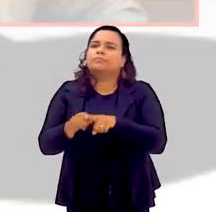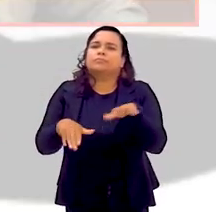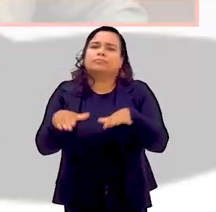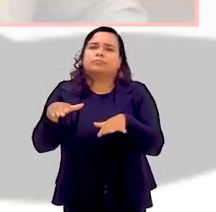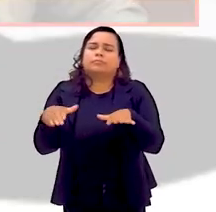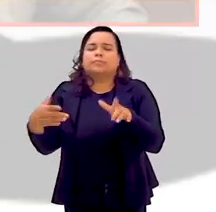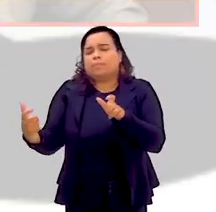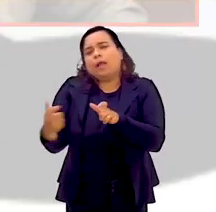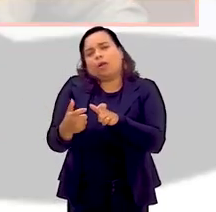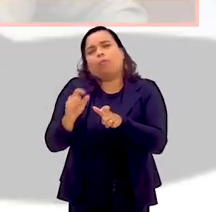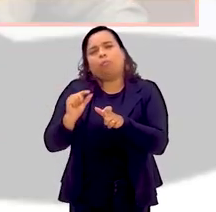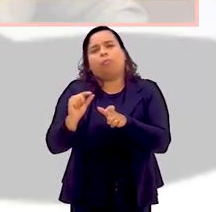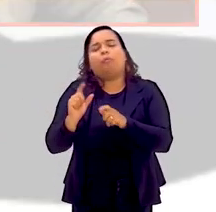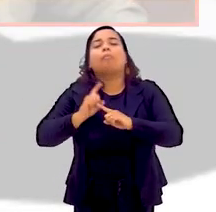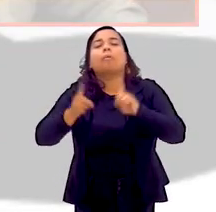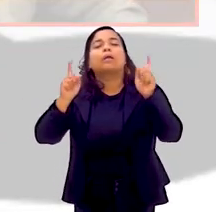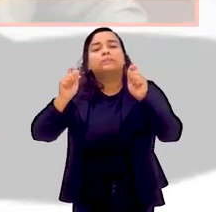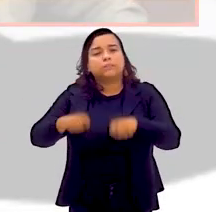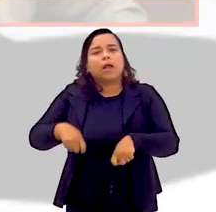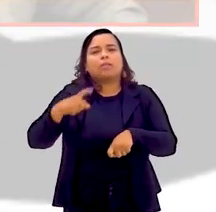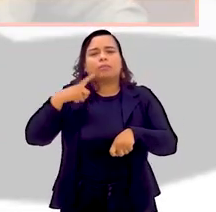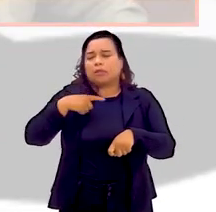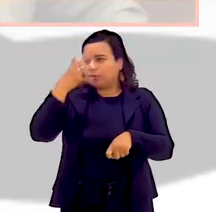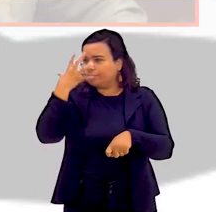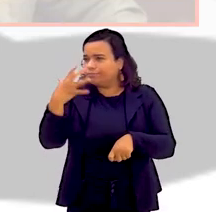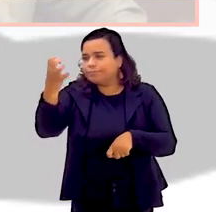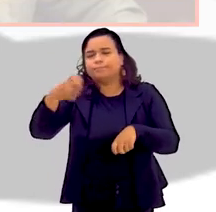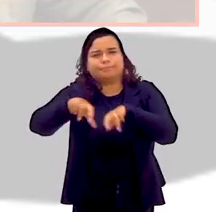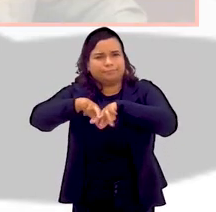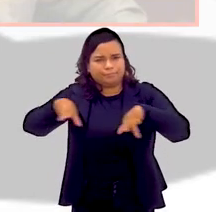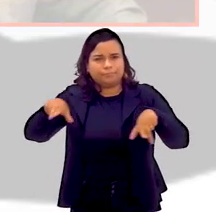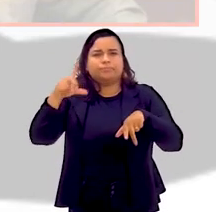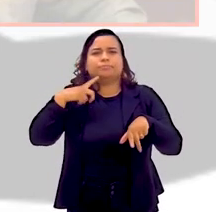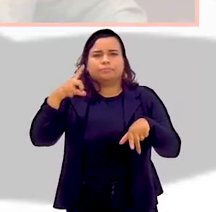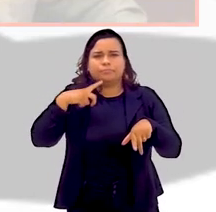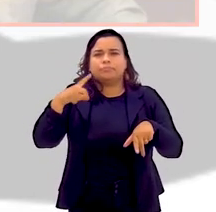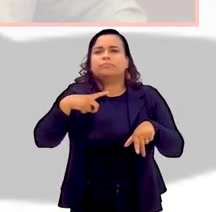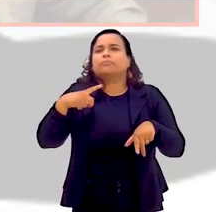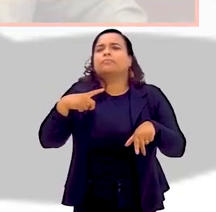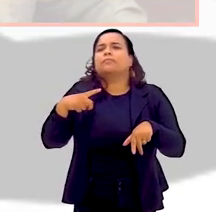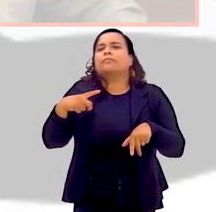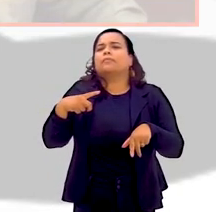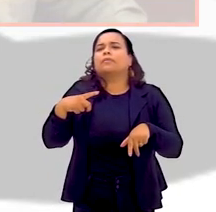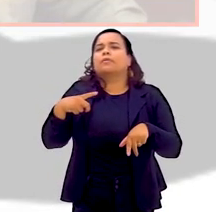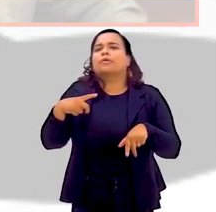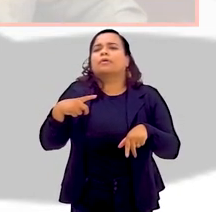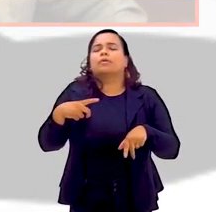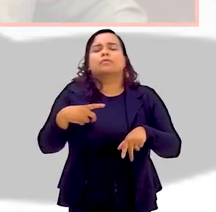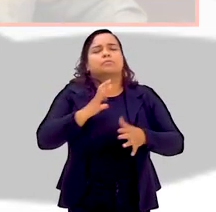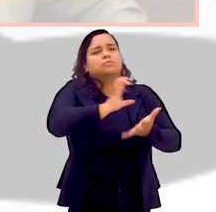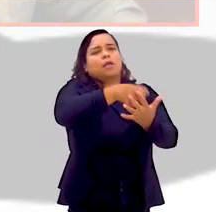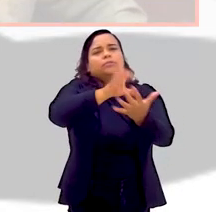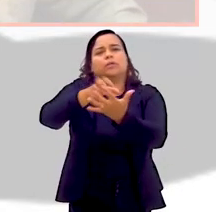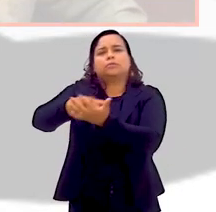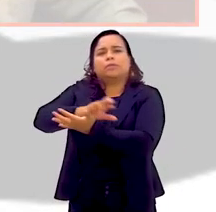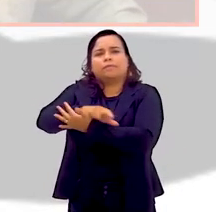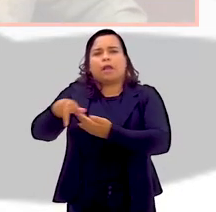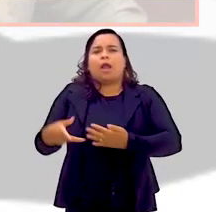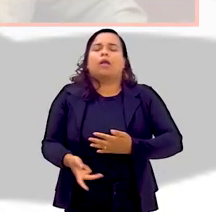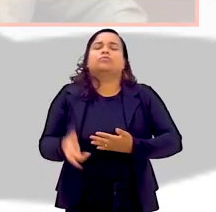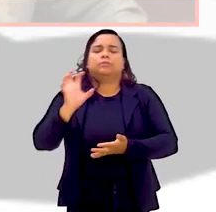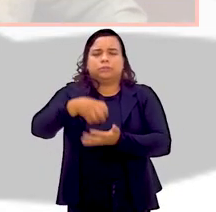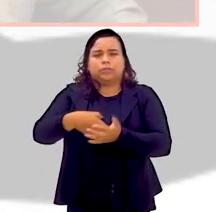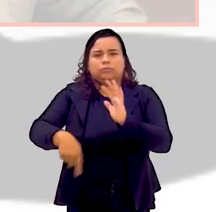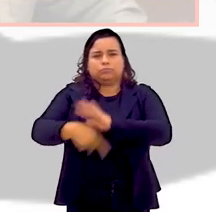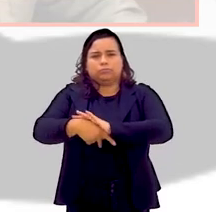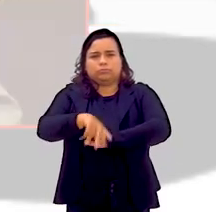pouco menor, mas nós temos ali uma possibilidade de atrair junto com o Rio Centro e outros centros de convenção no centro